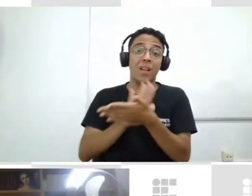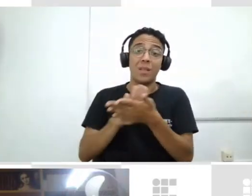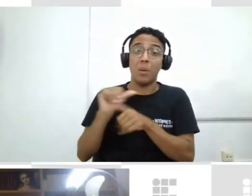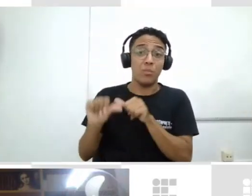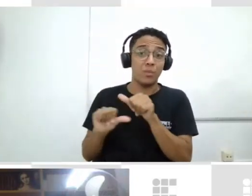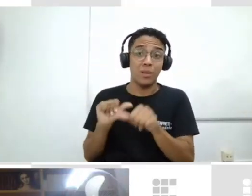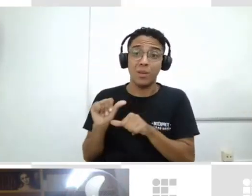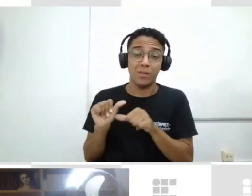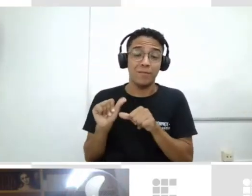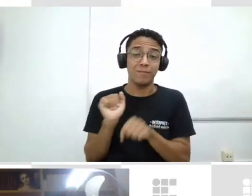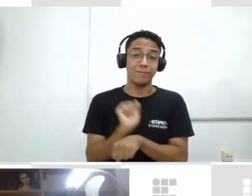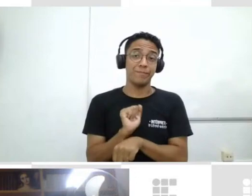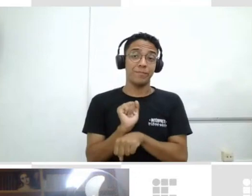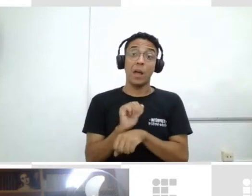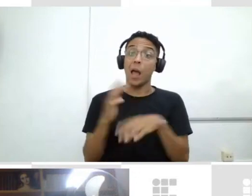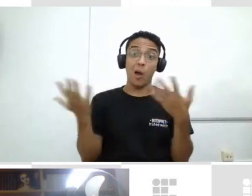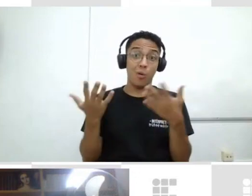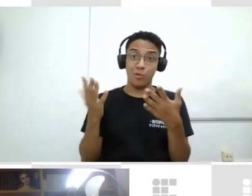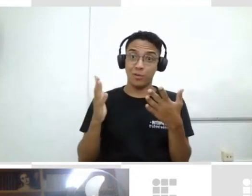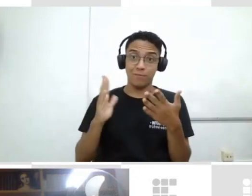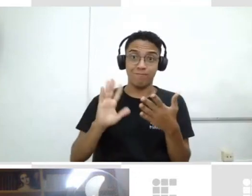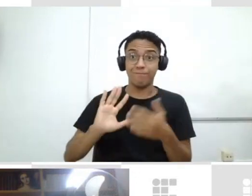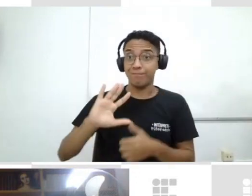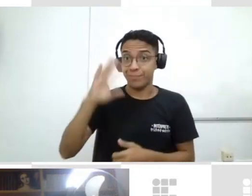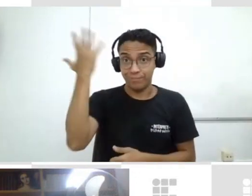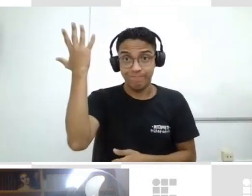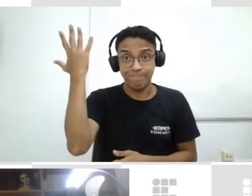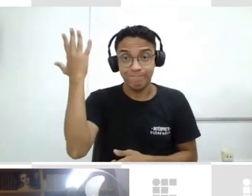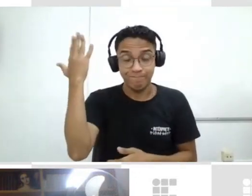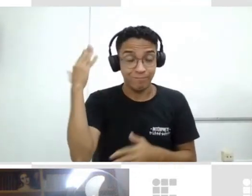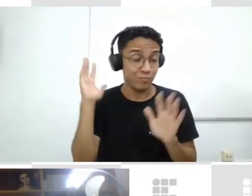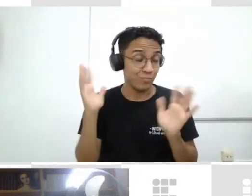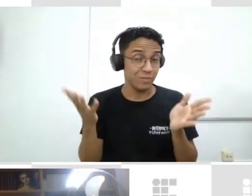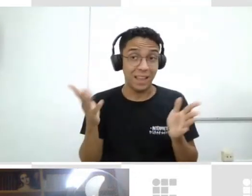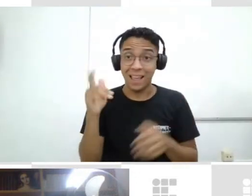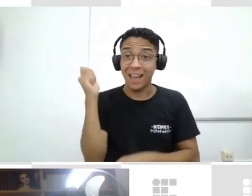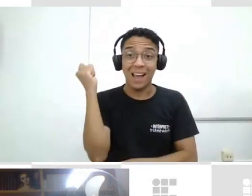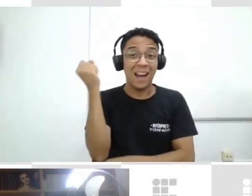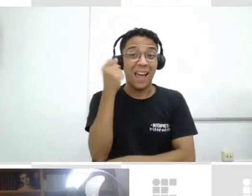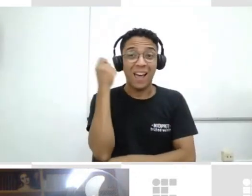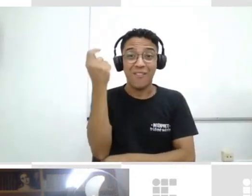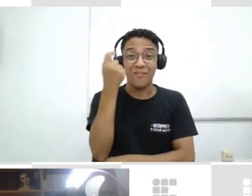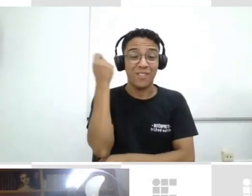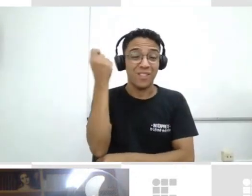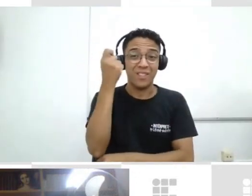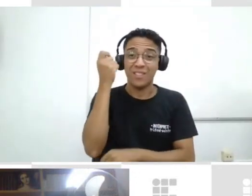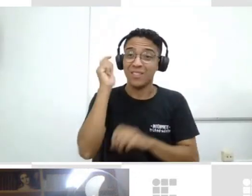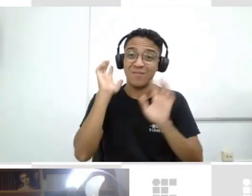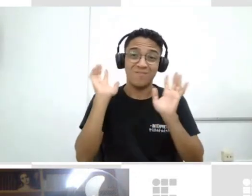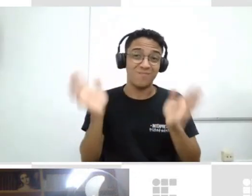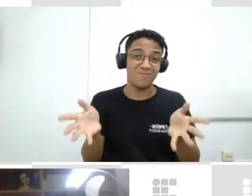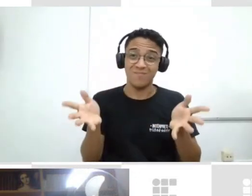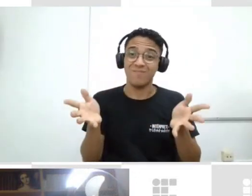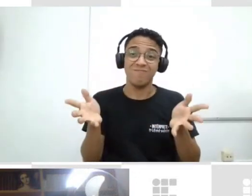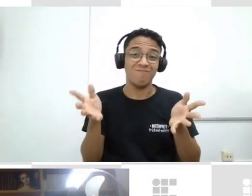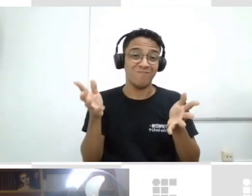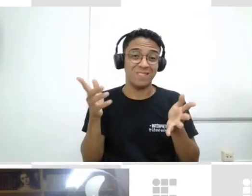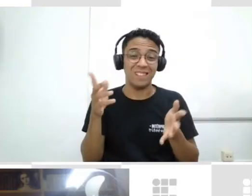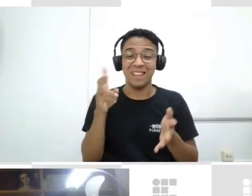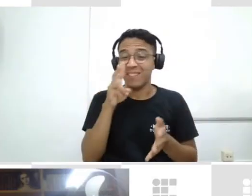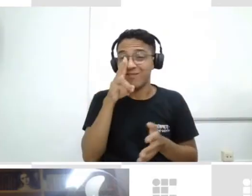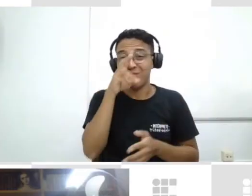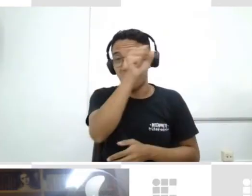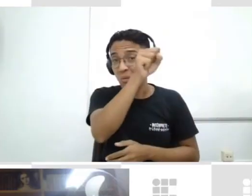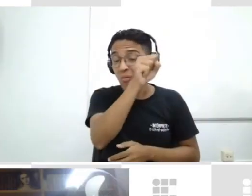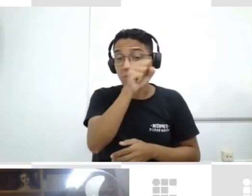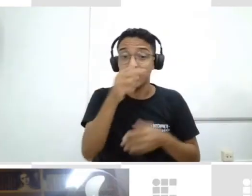não fizemos, agora a conta chegou. E a conta é grave, a conta é amarga. Ou seja, nós temos que agora ter diante de